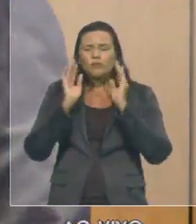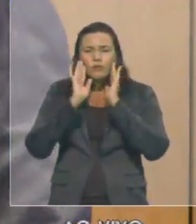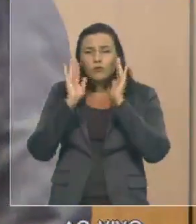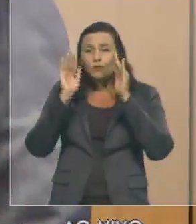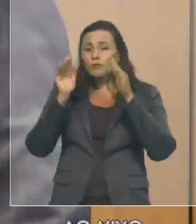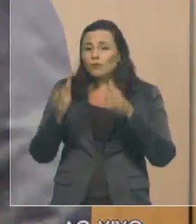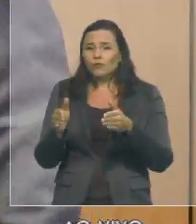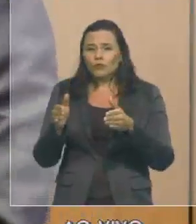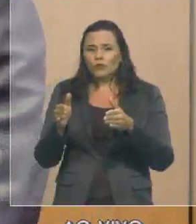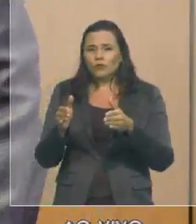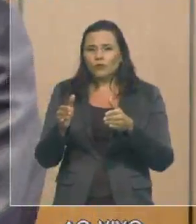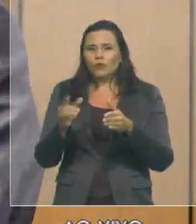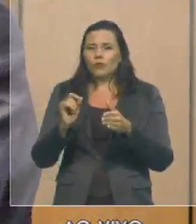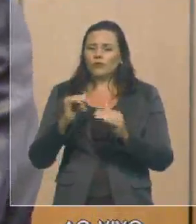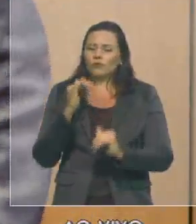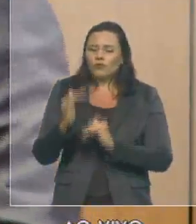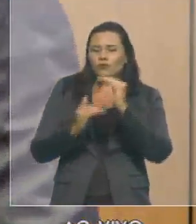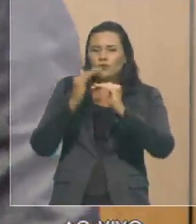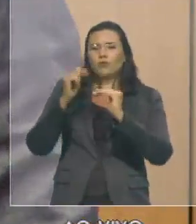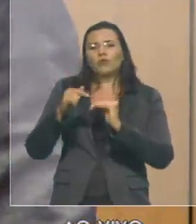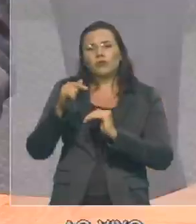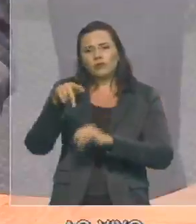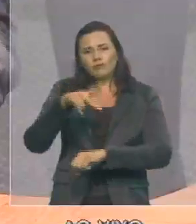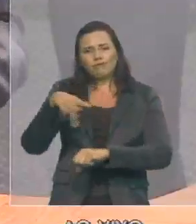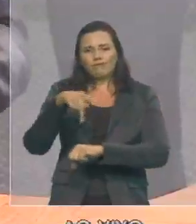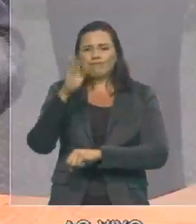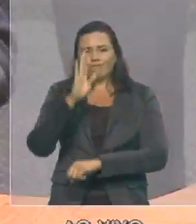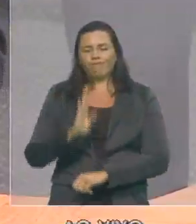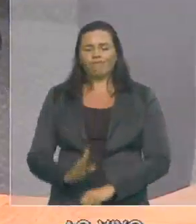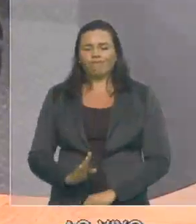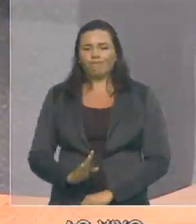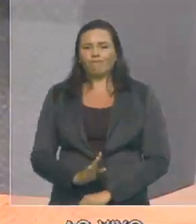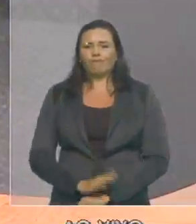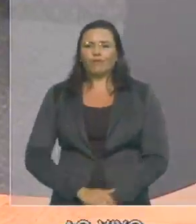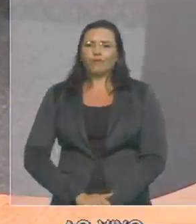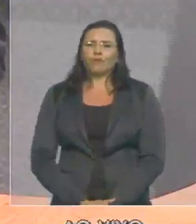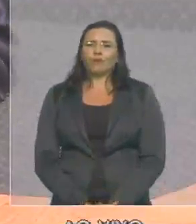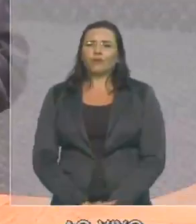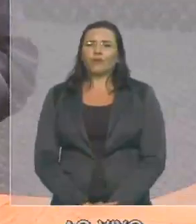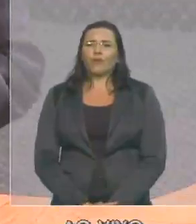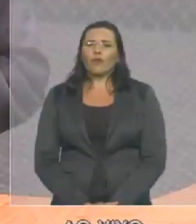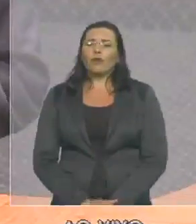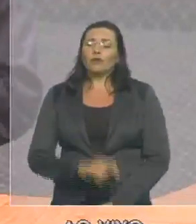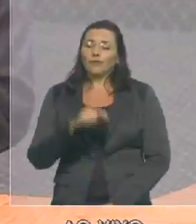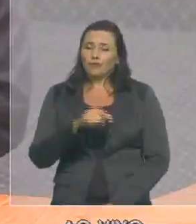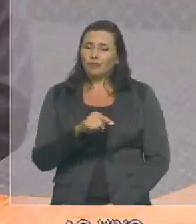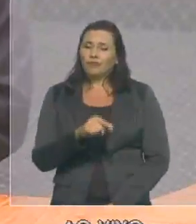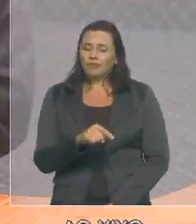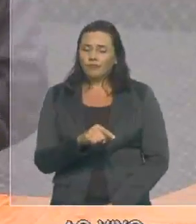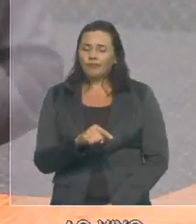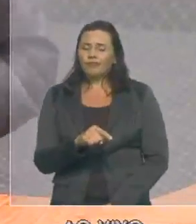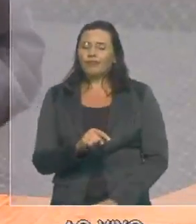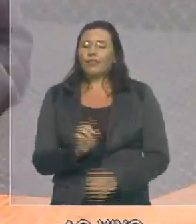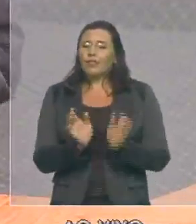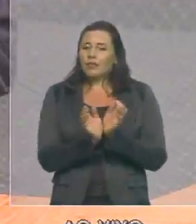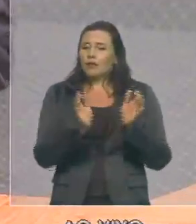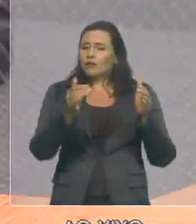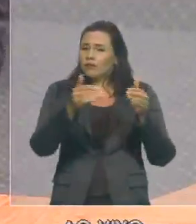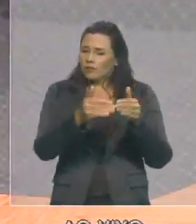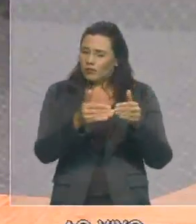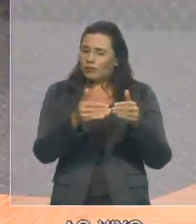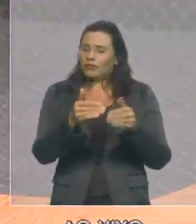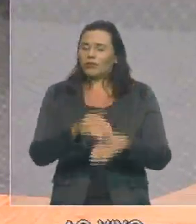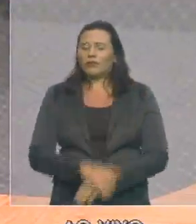país, que não pode ser indiferente também à discussão do Parlamento Amazônico, como desenvolver os